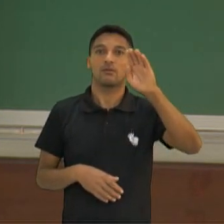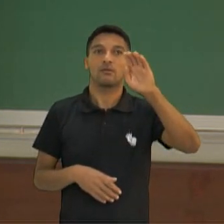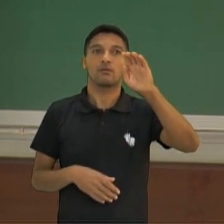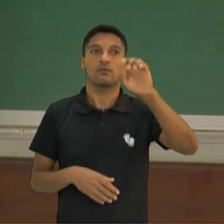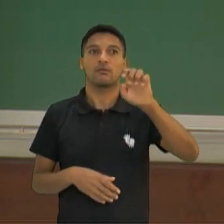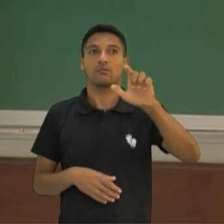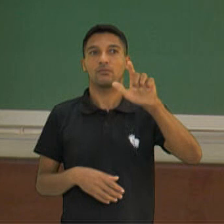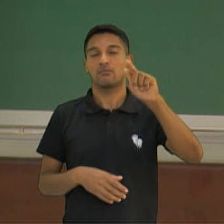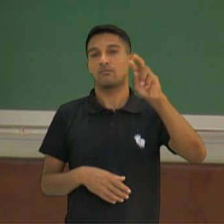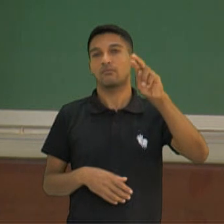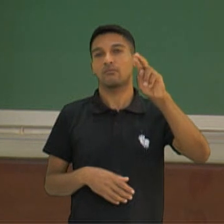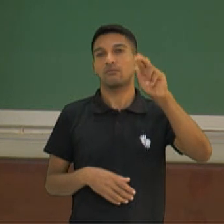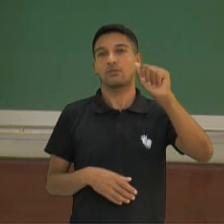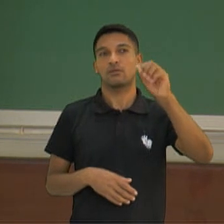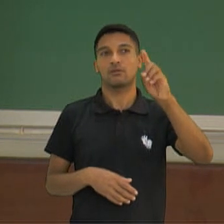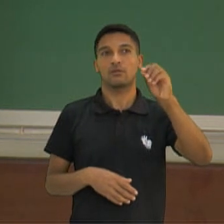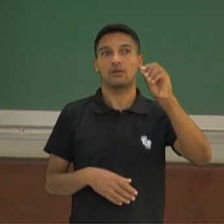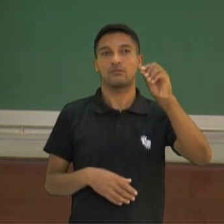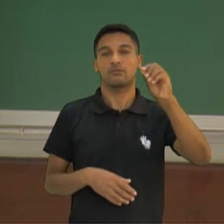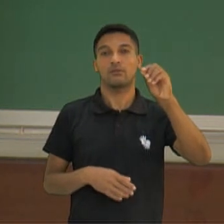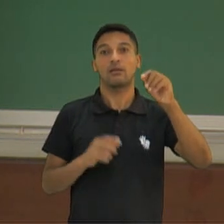no entanto, ela foi até a